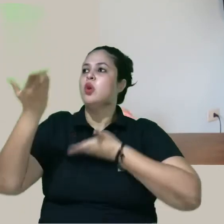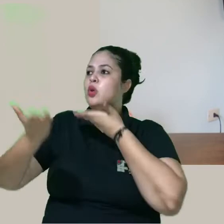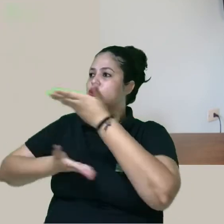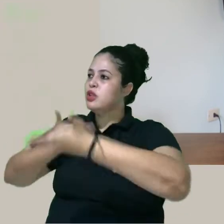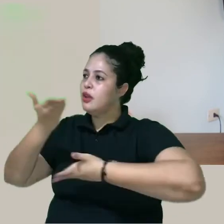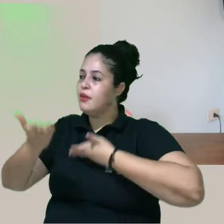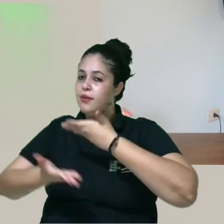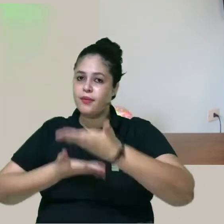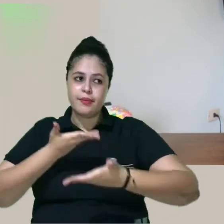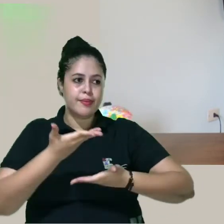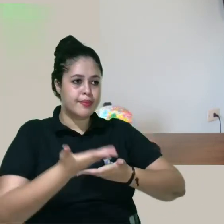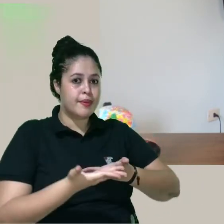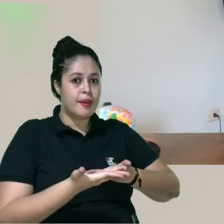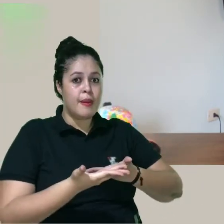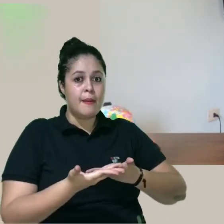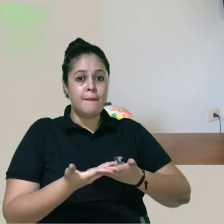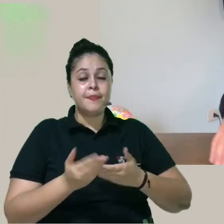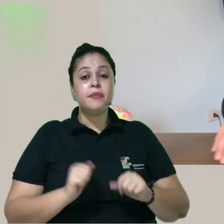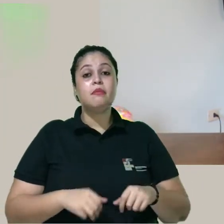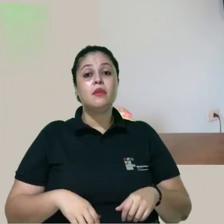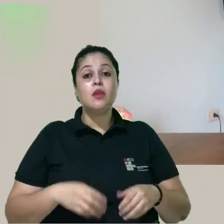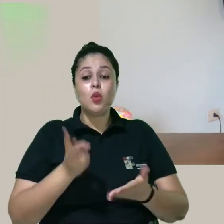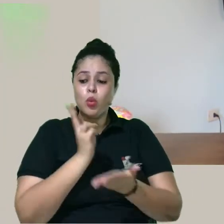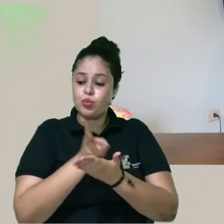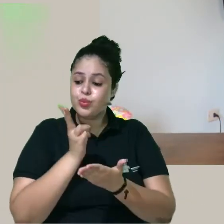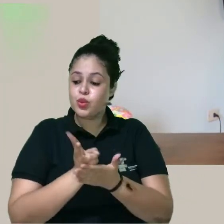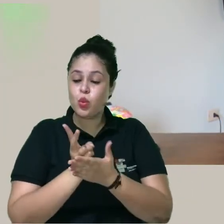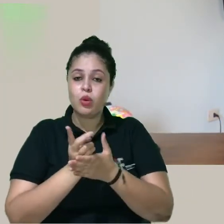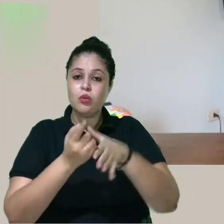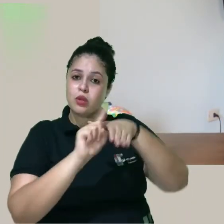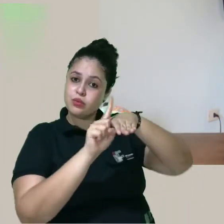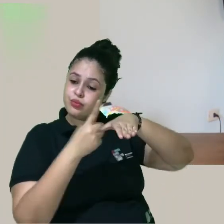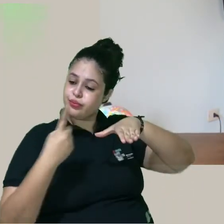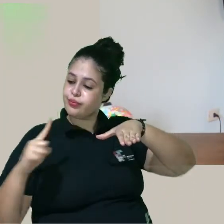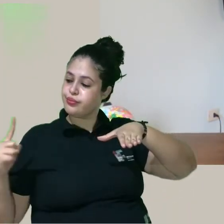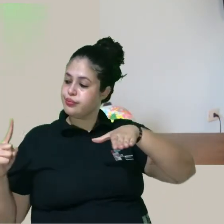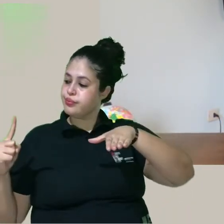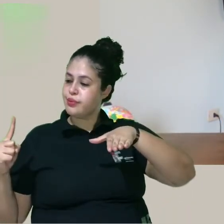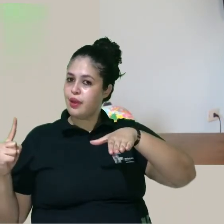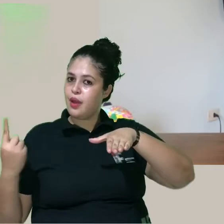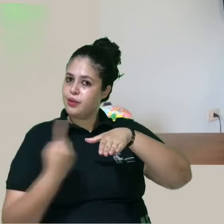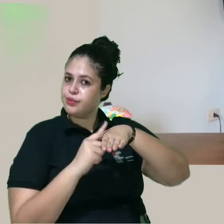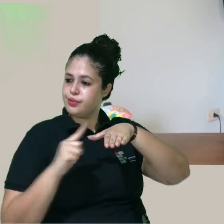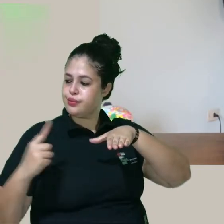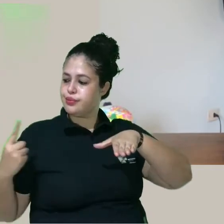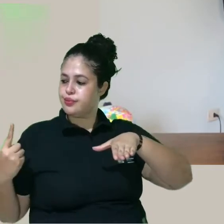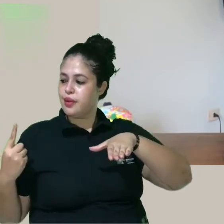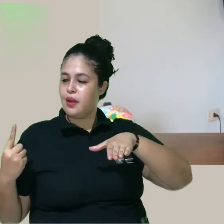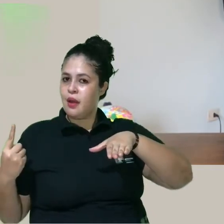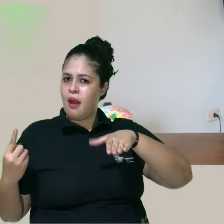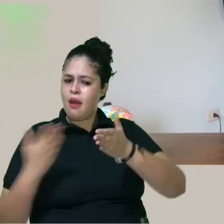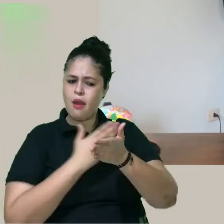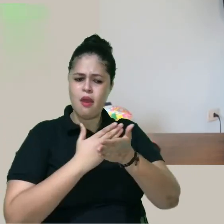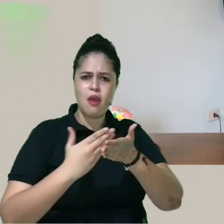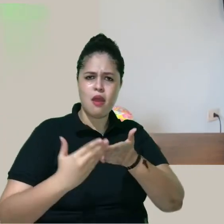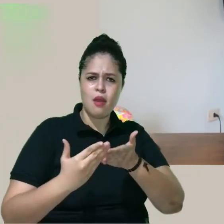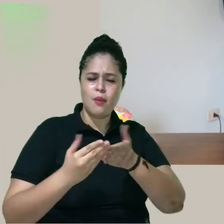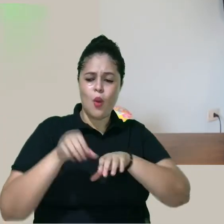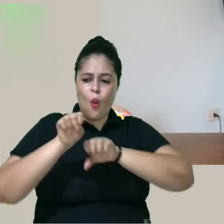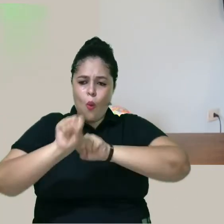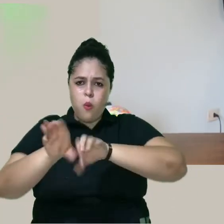mesmo em condição de isolamento social. E aí surge a questão do ensino